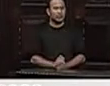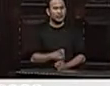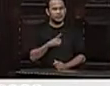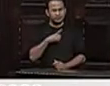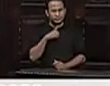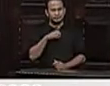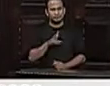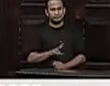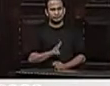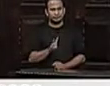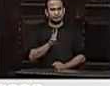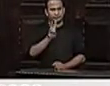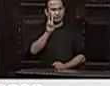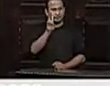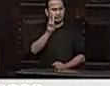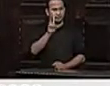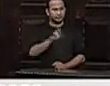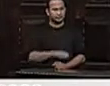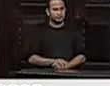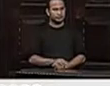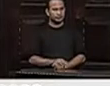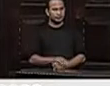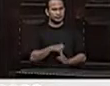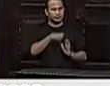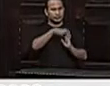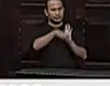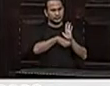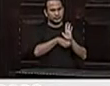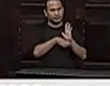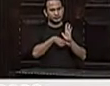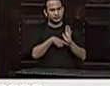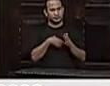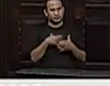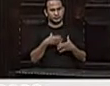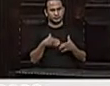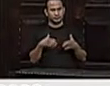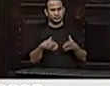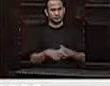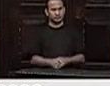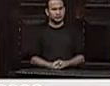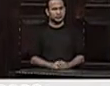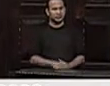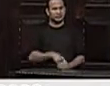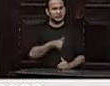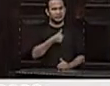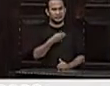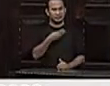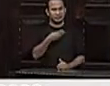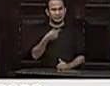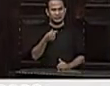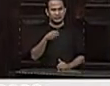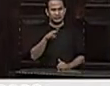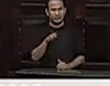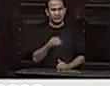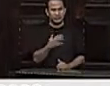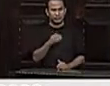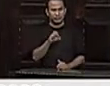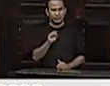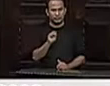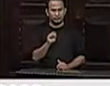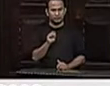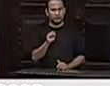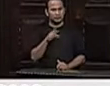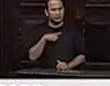valor para as suas emendas particulares. São 137 milhões de reais